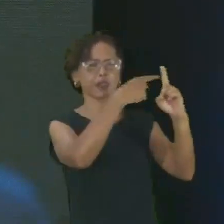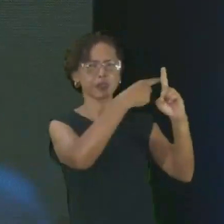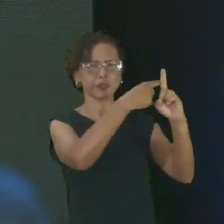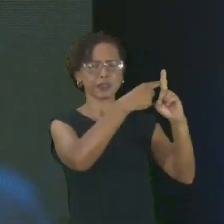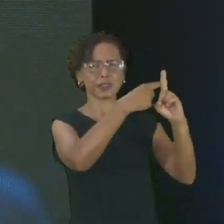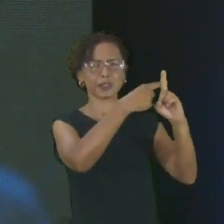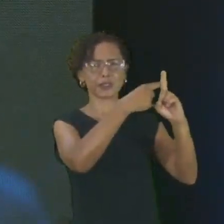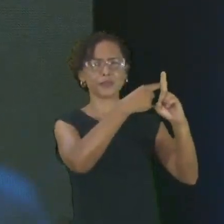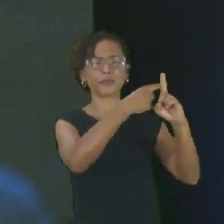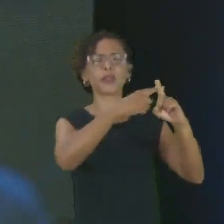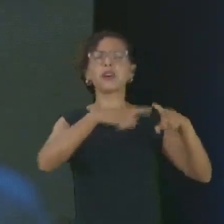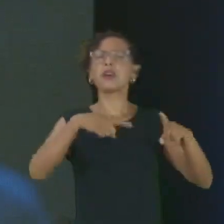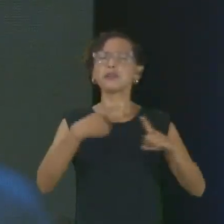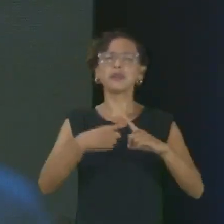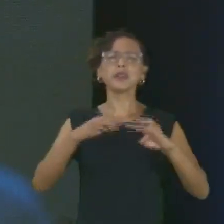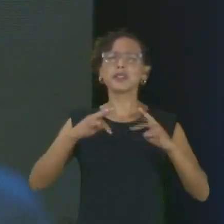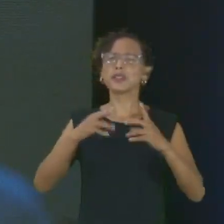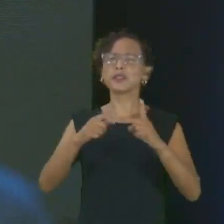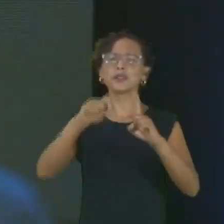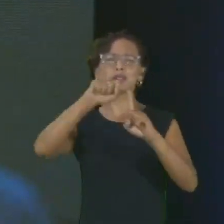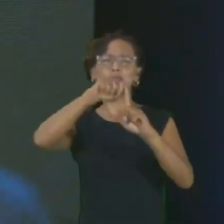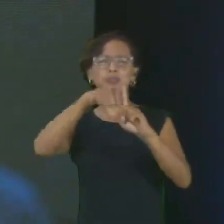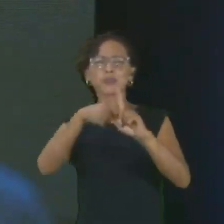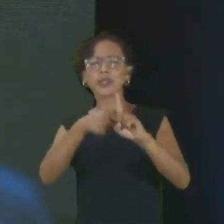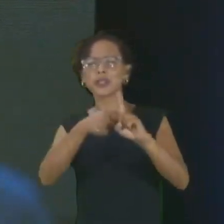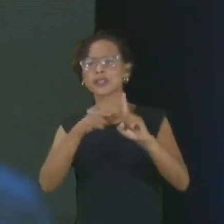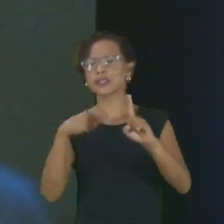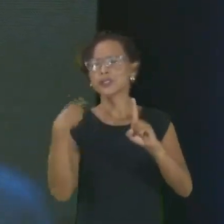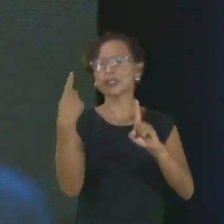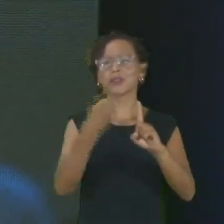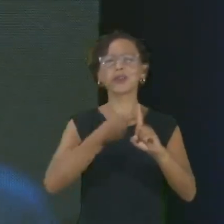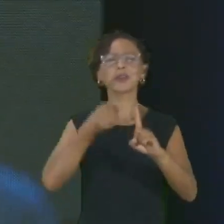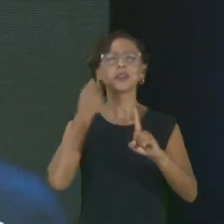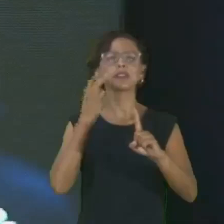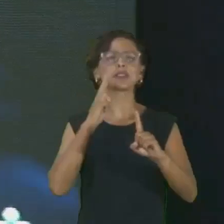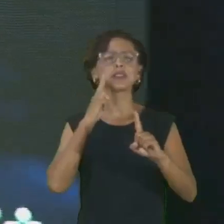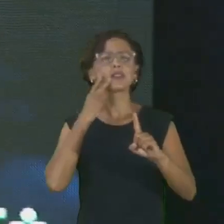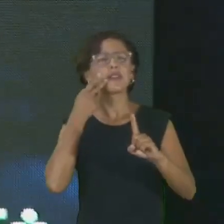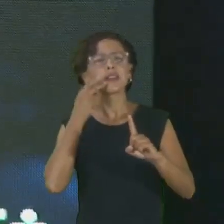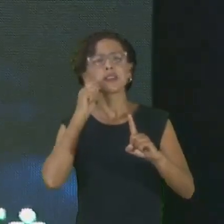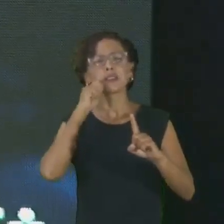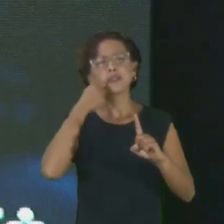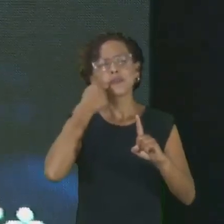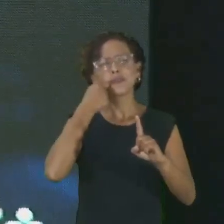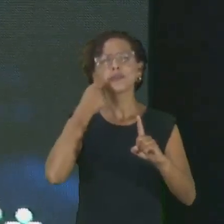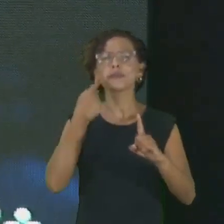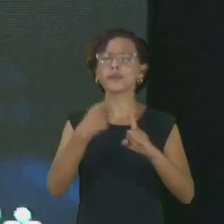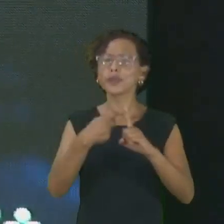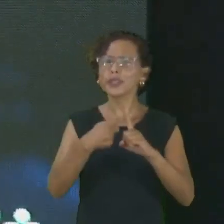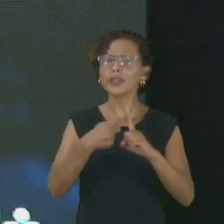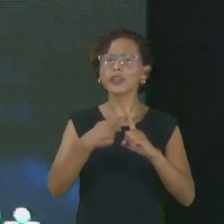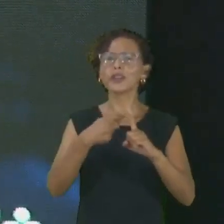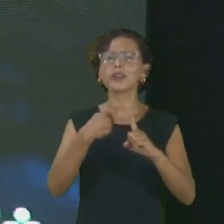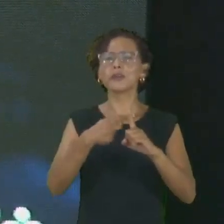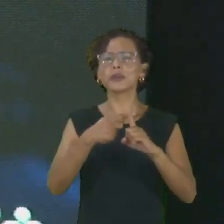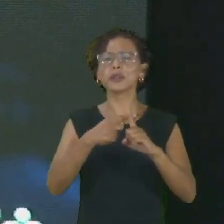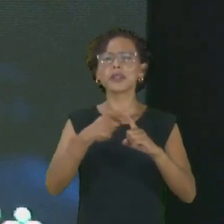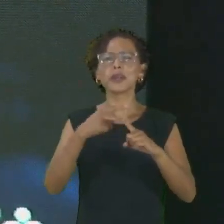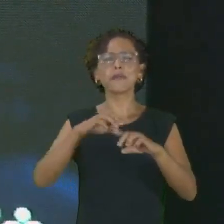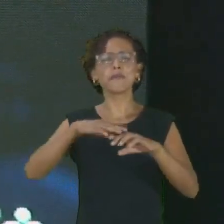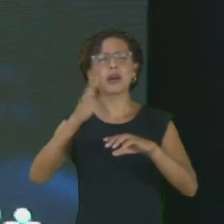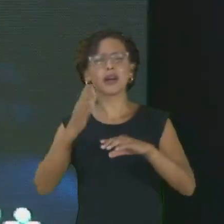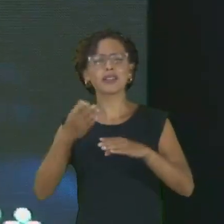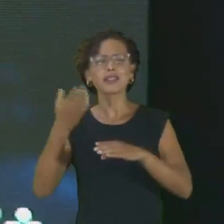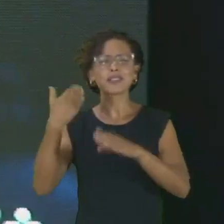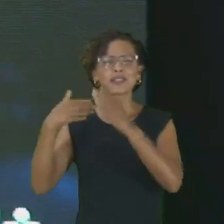um cálice? Todos os meses. E na igreja primitiva era toda semana. Todas as vezes que